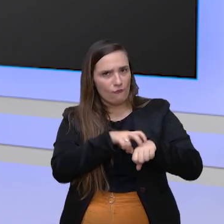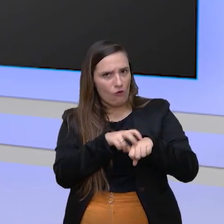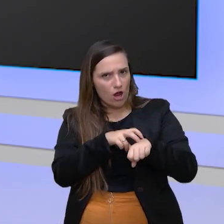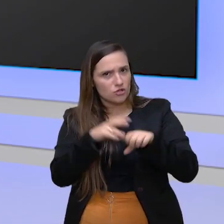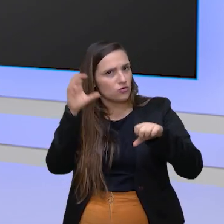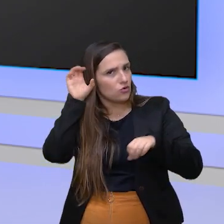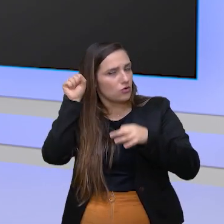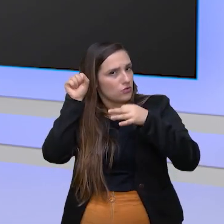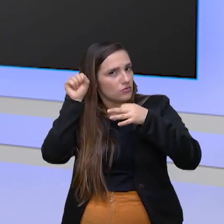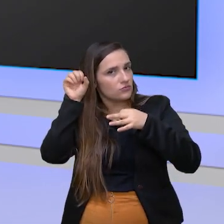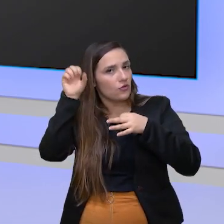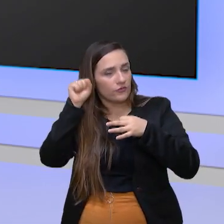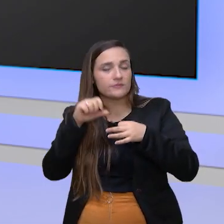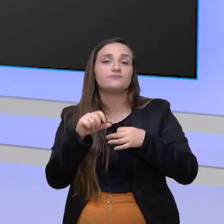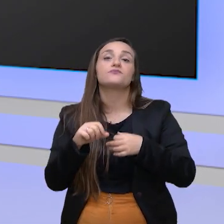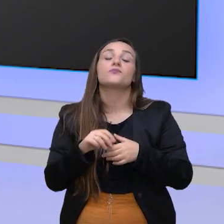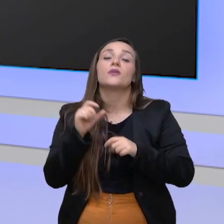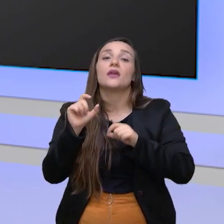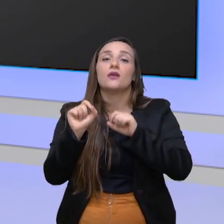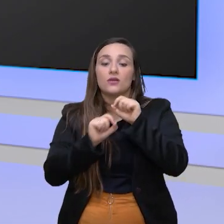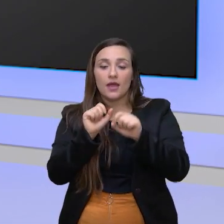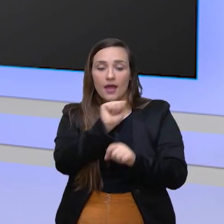Spotify. Mais informações no